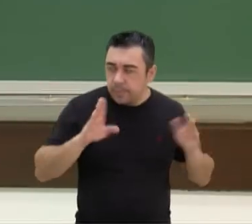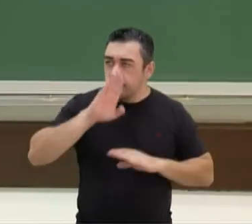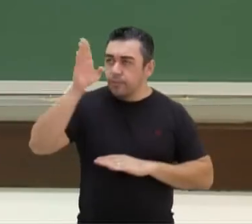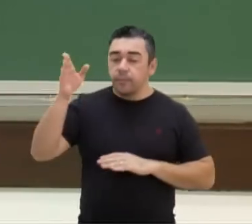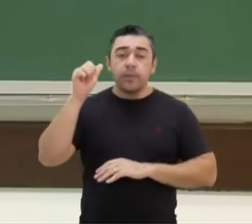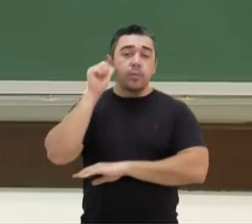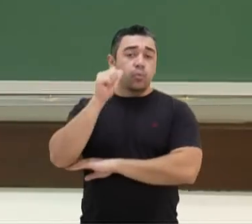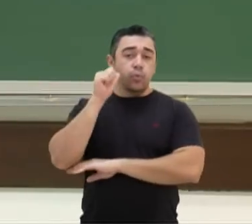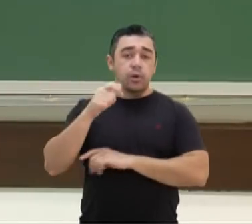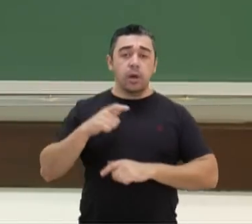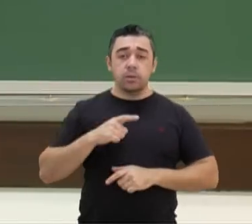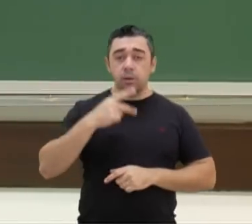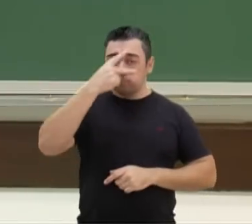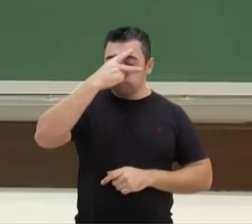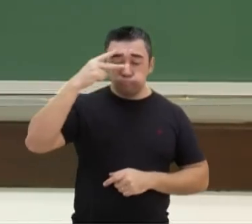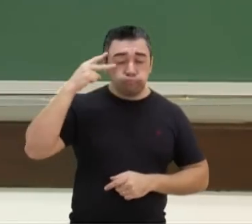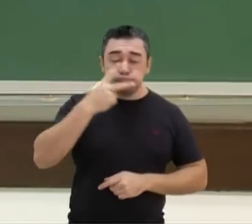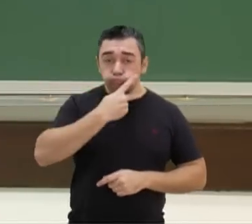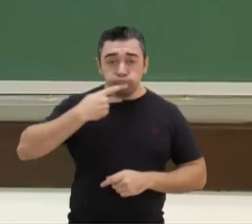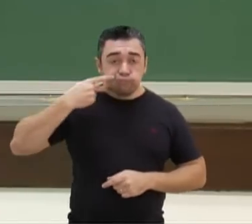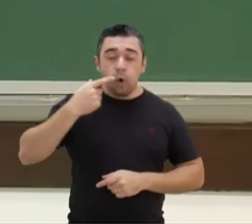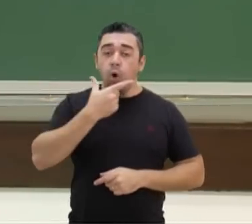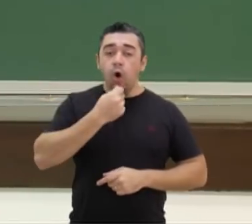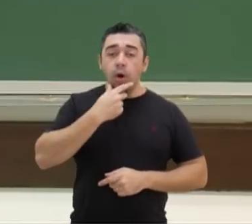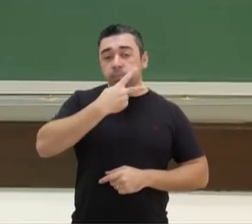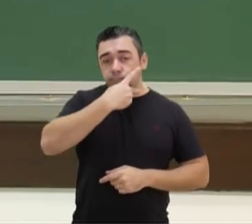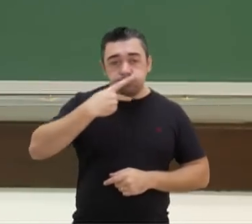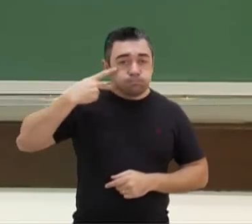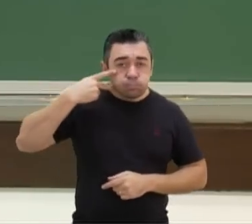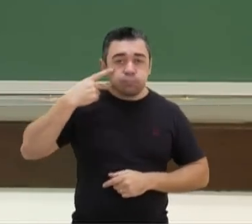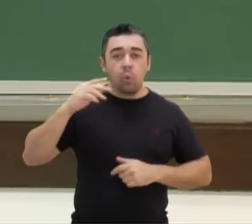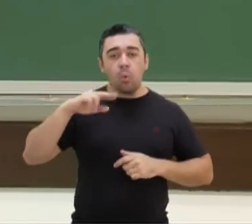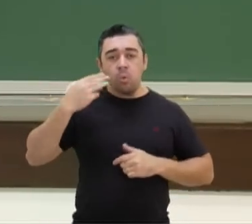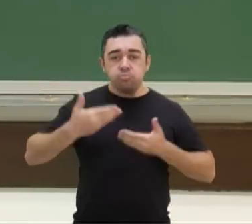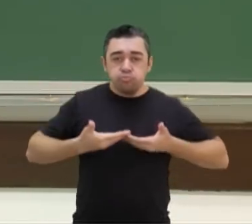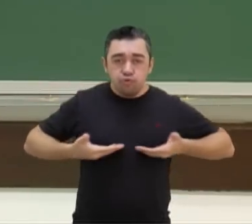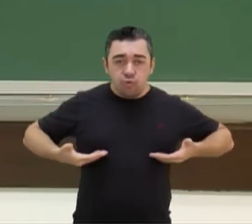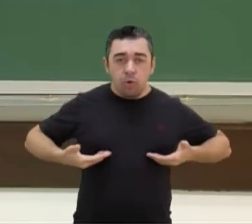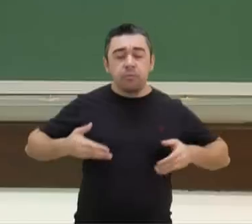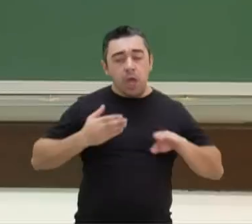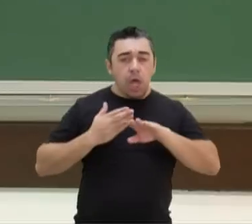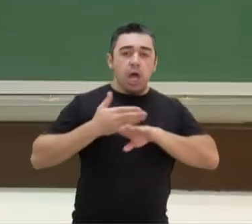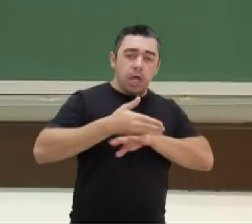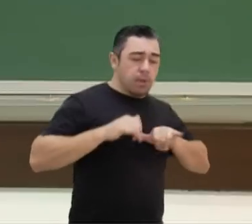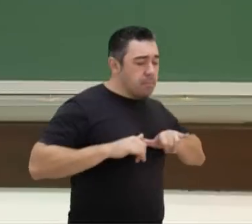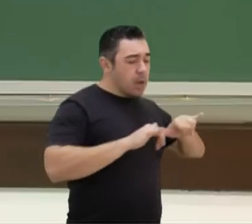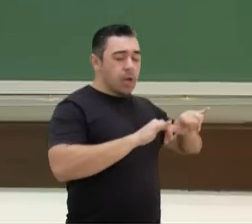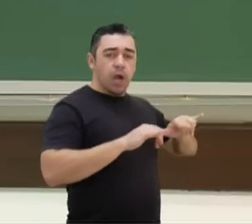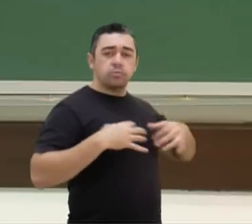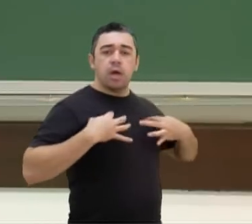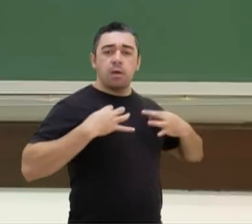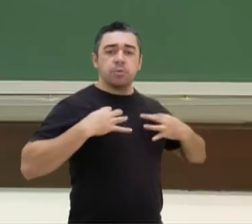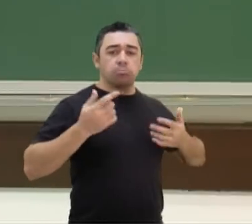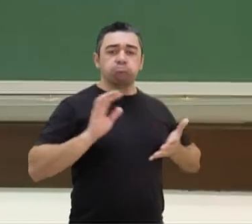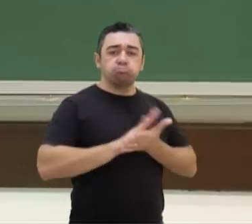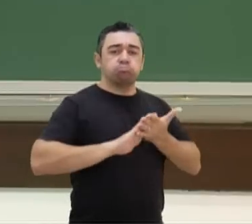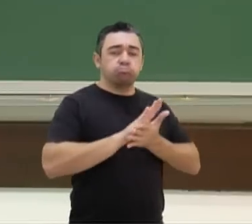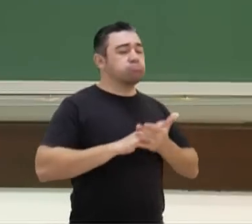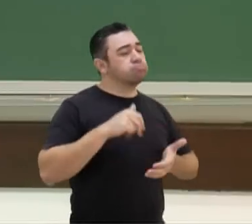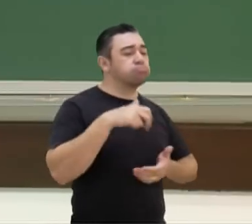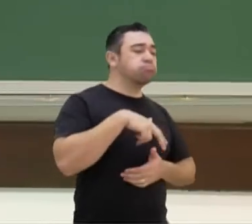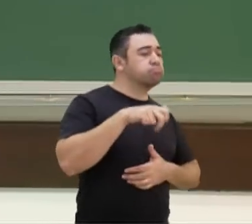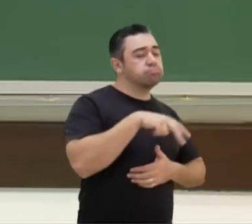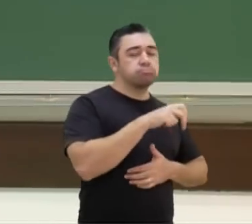as mulheres estão de biquíni, os homens estão de bermuda, sunga, vão nos estabelecimentos públicos sem camiseta, de chinelo, porque estão no litoral. Você